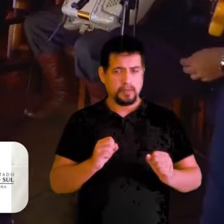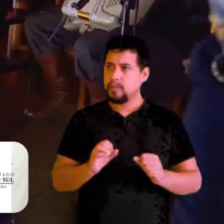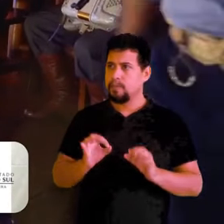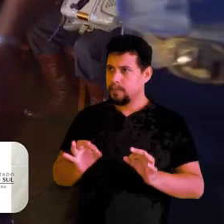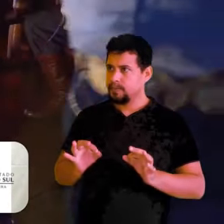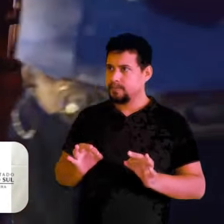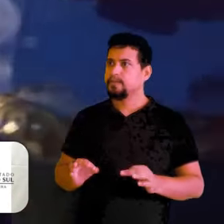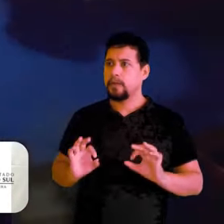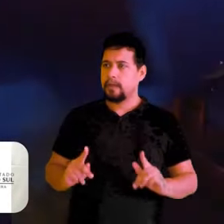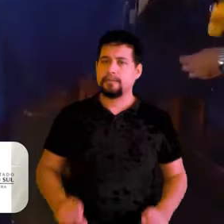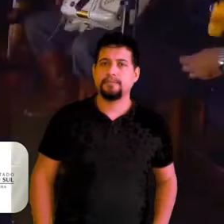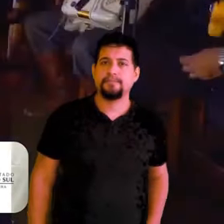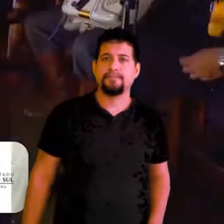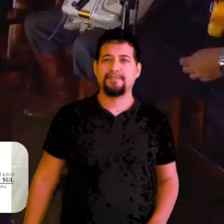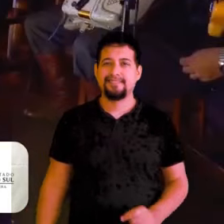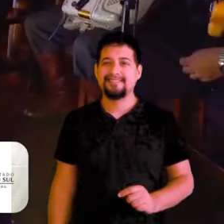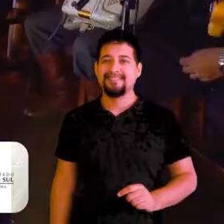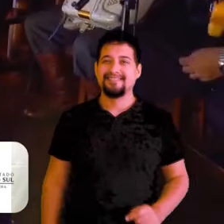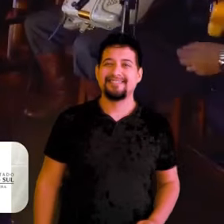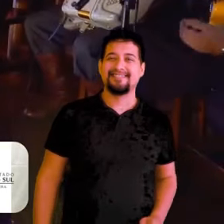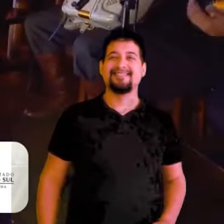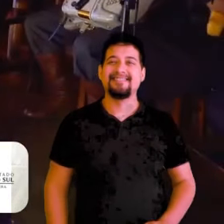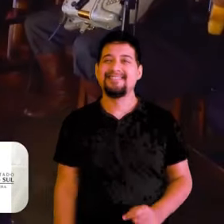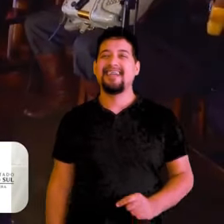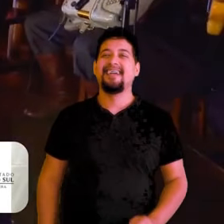Pode ser? Não, vamos frouxer. Vamos fogo.